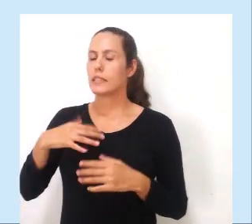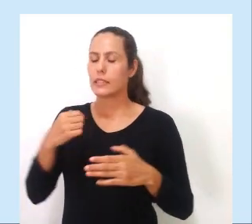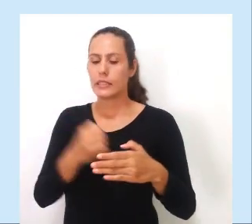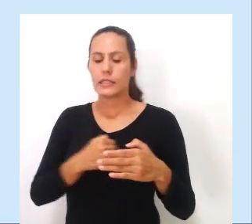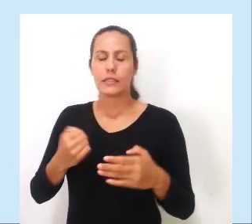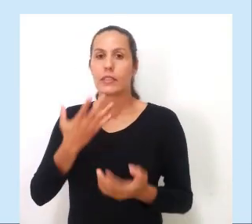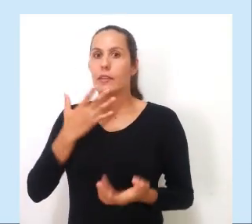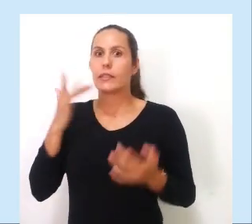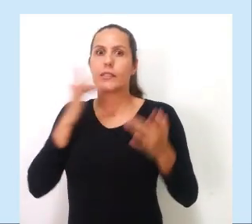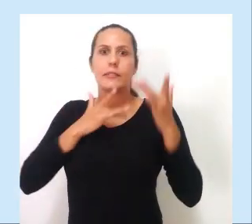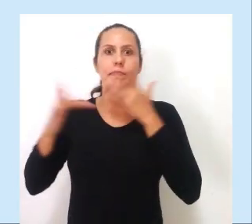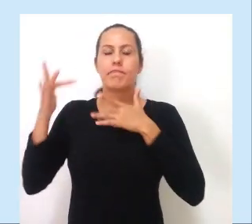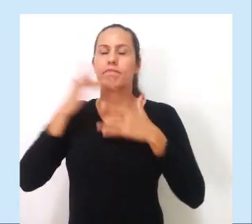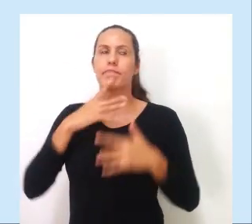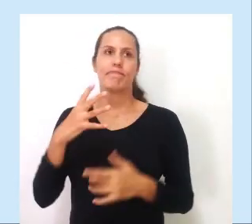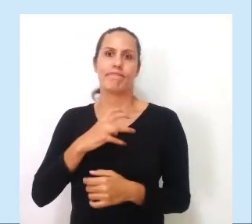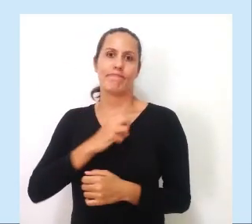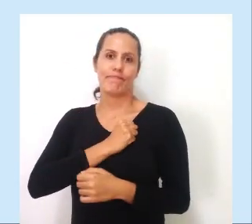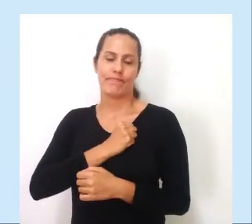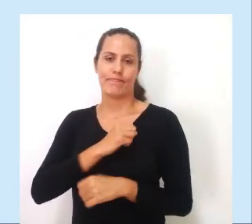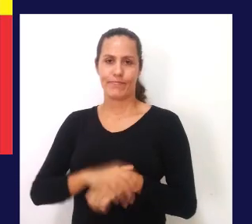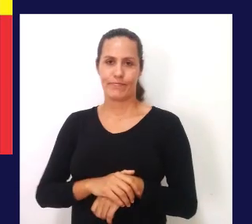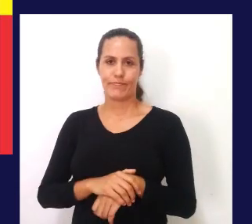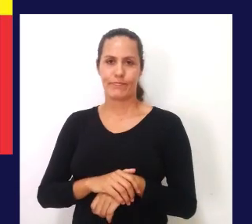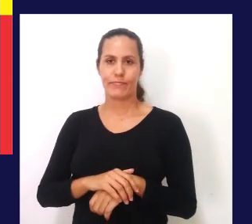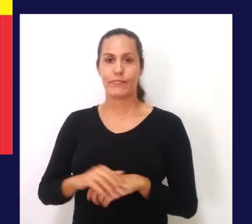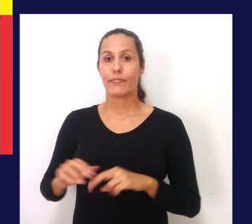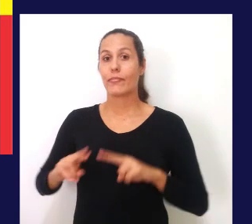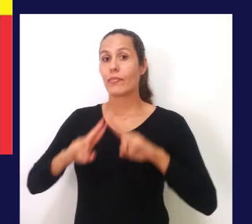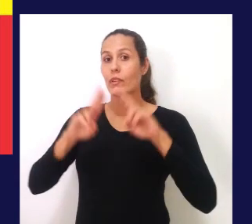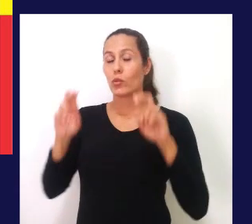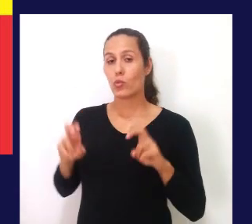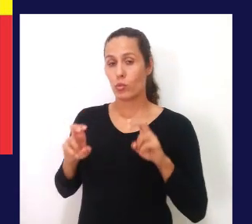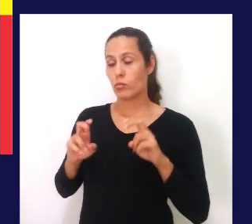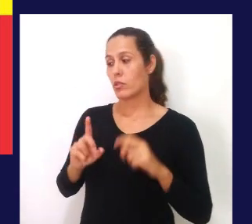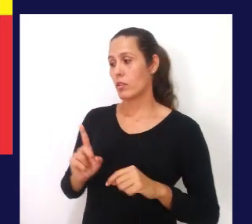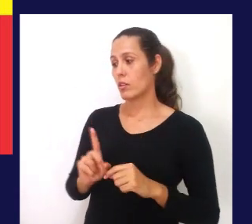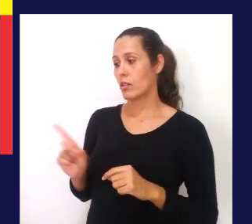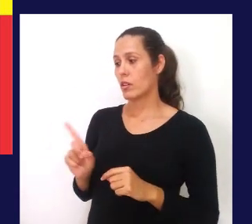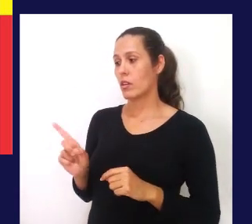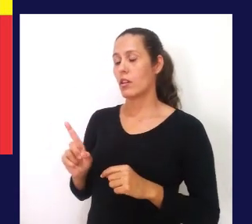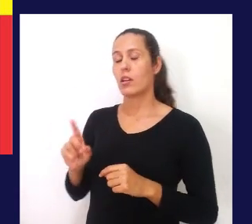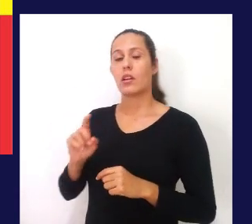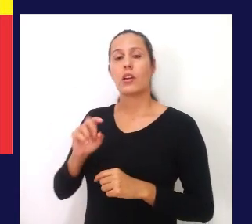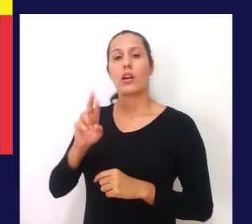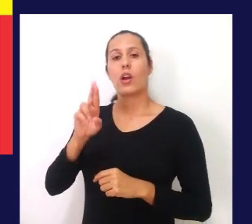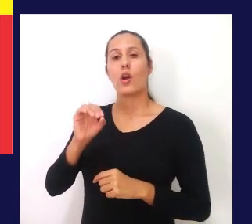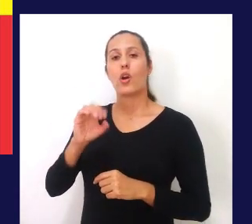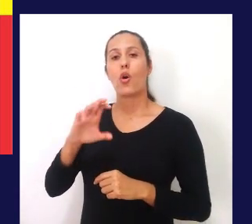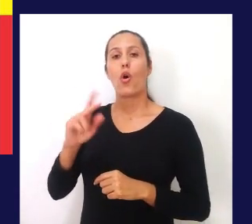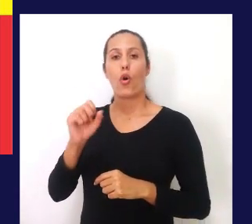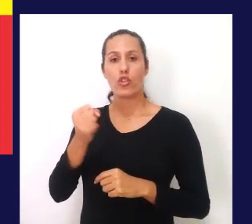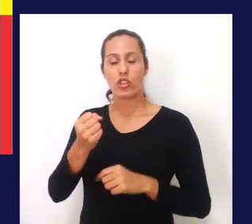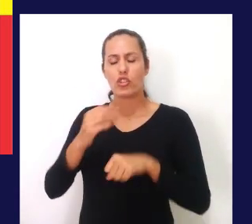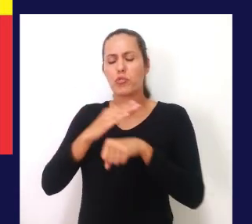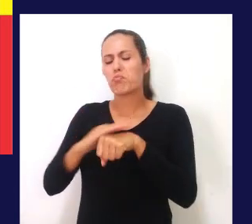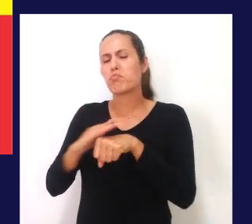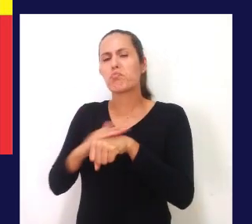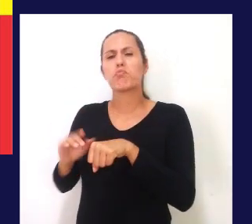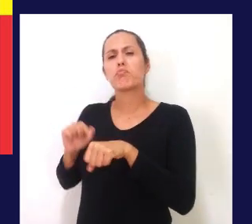numa lenha ou numa panela de barro. Sobre as rochas sedimentares. Vejam agora aí na